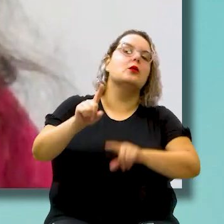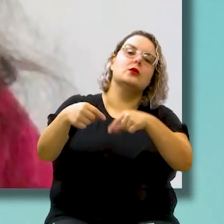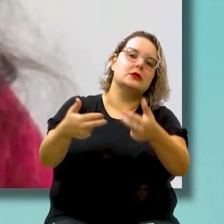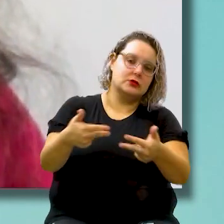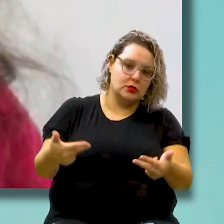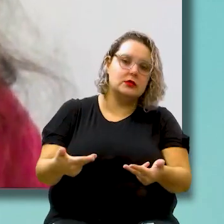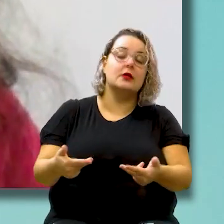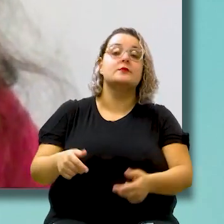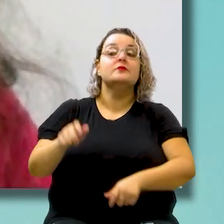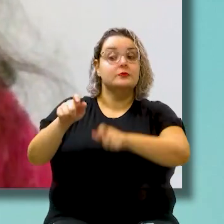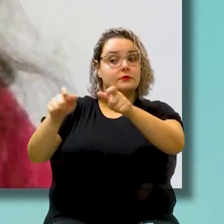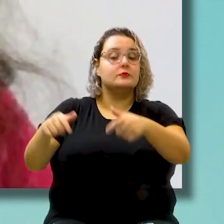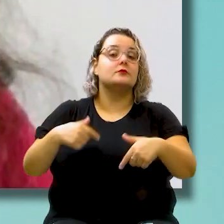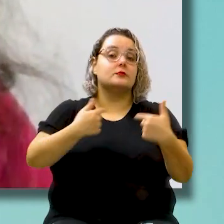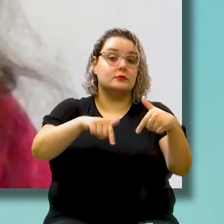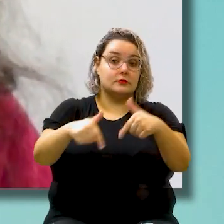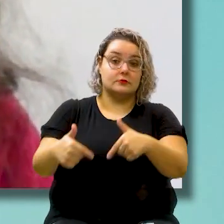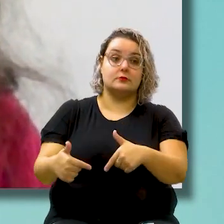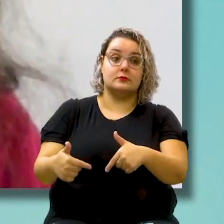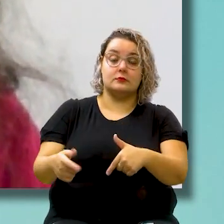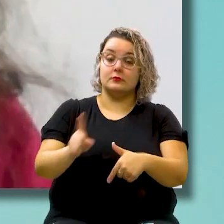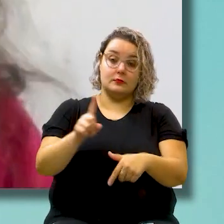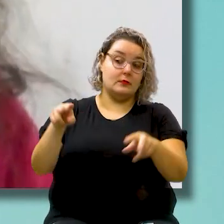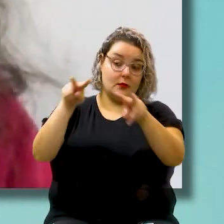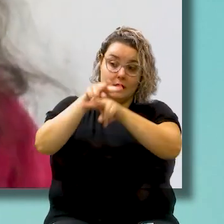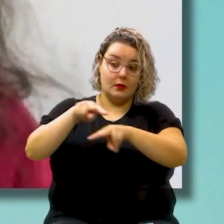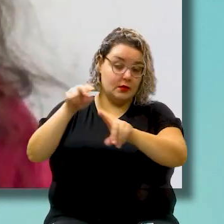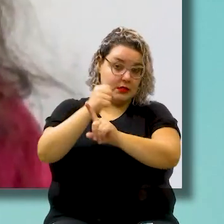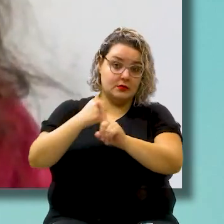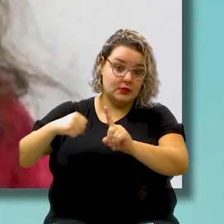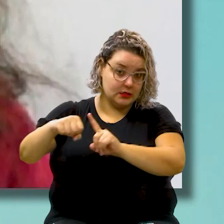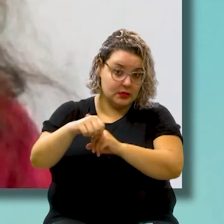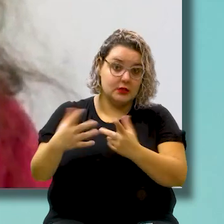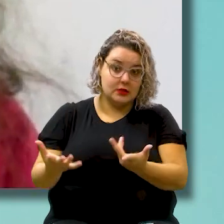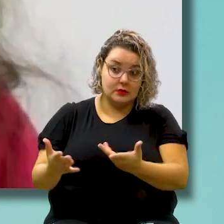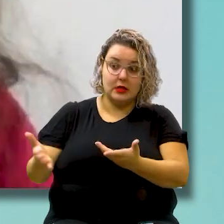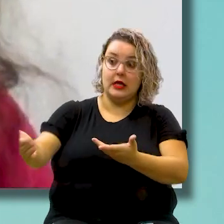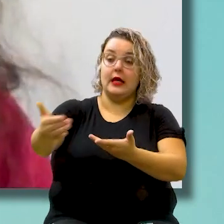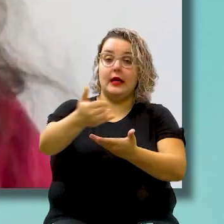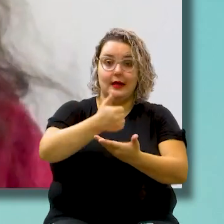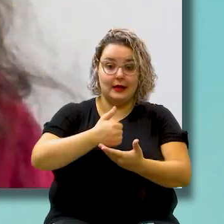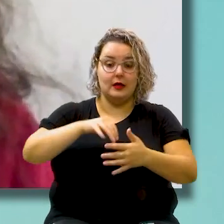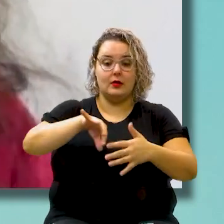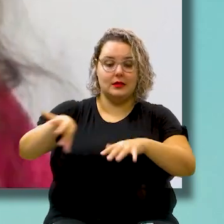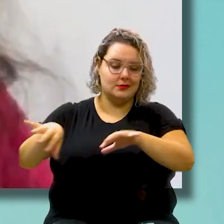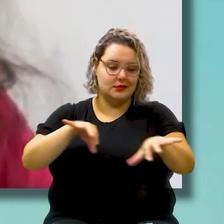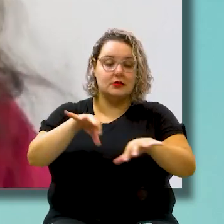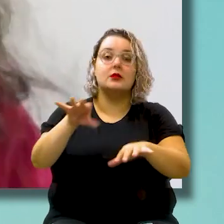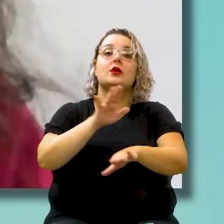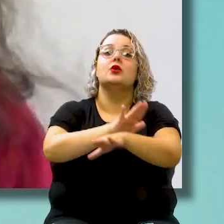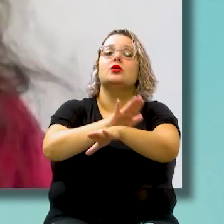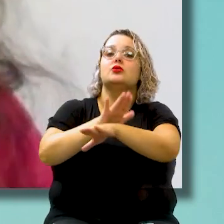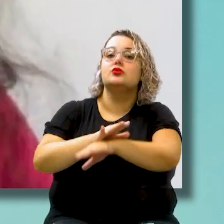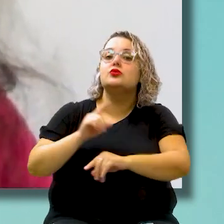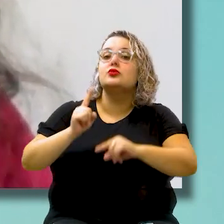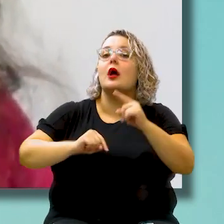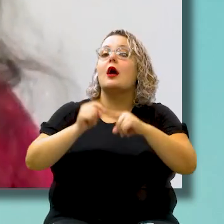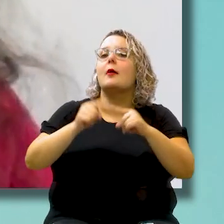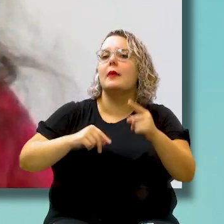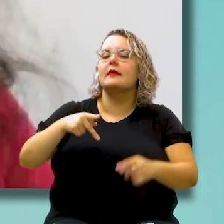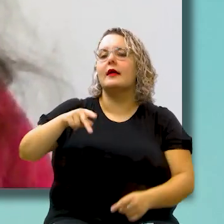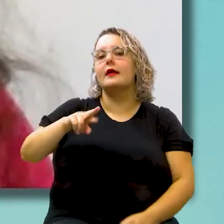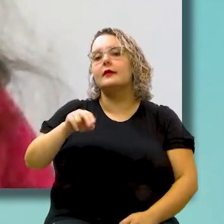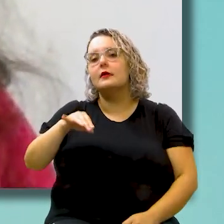porque eles trabalham muitas vezes até não tão visíveis na sociedade, recolhendo, separando e ajudando